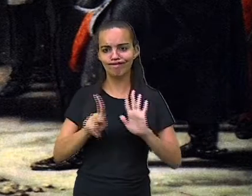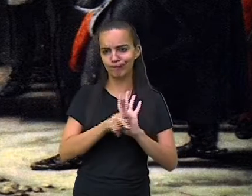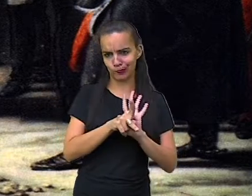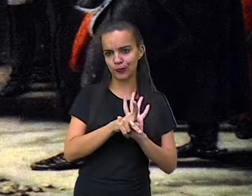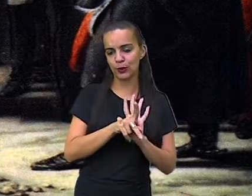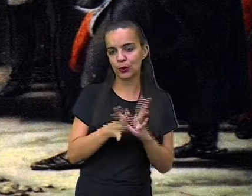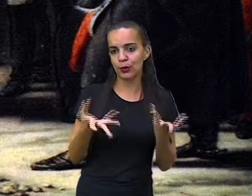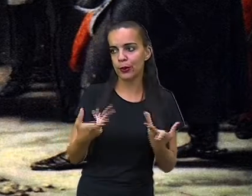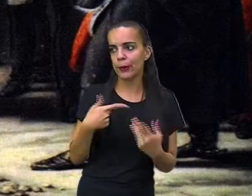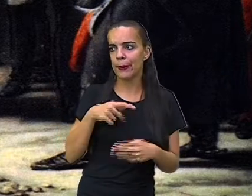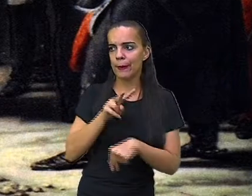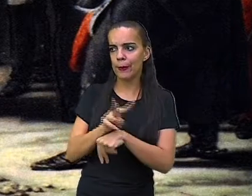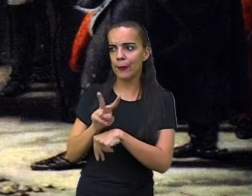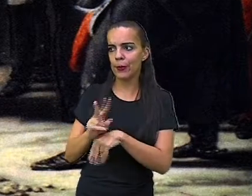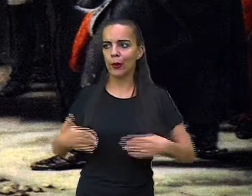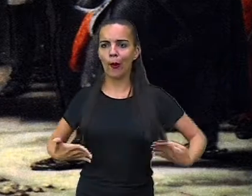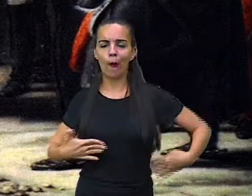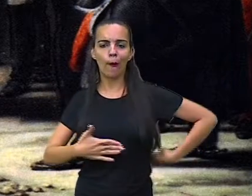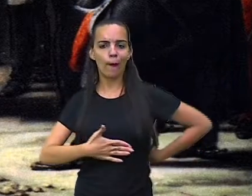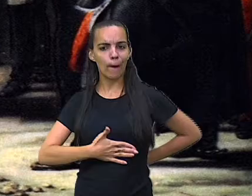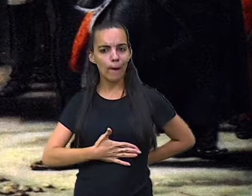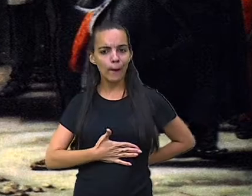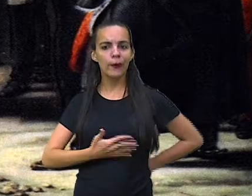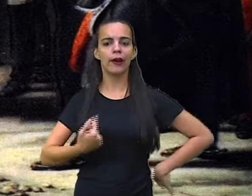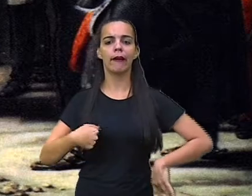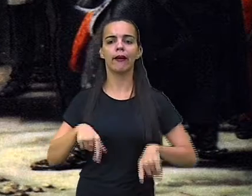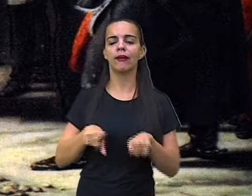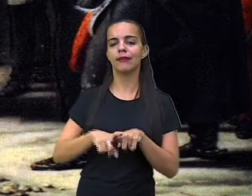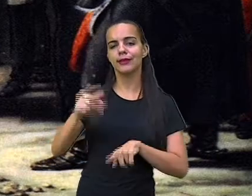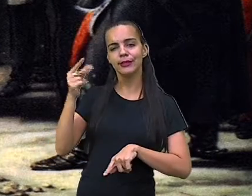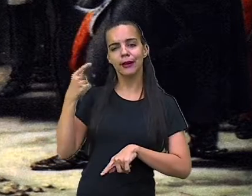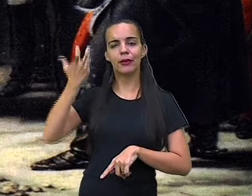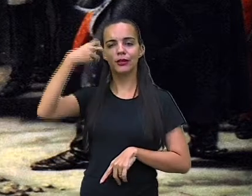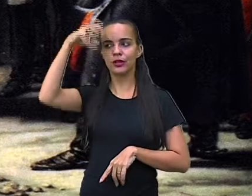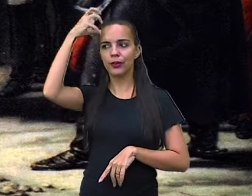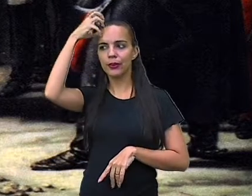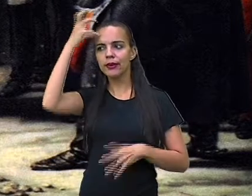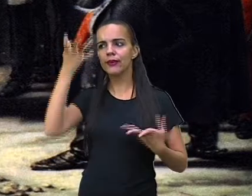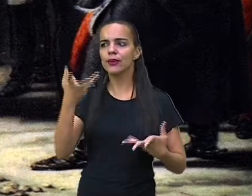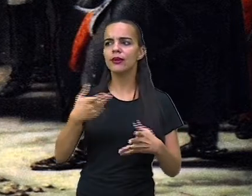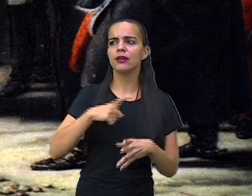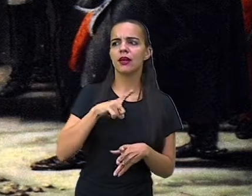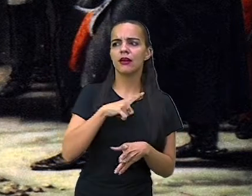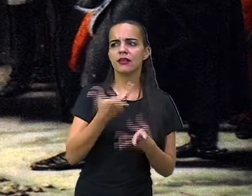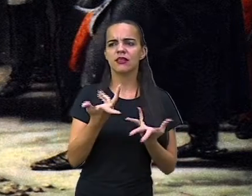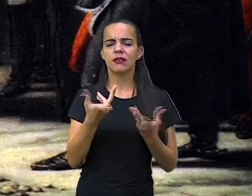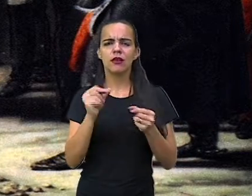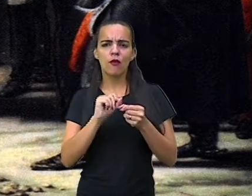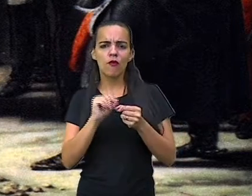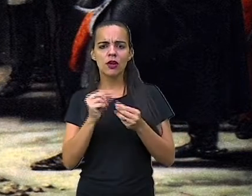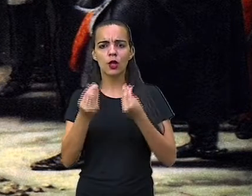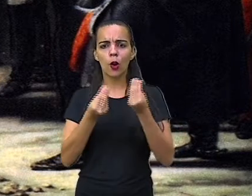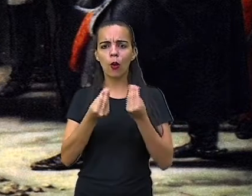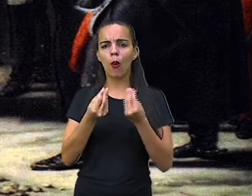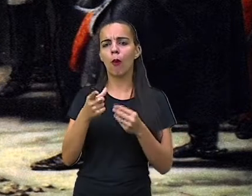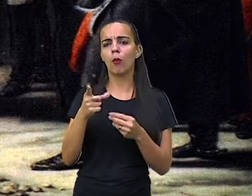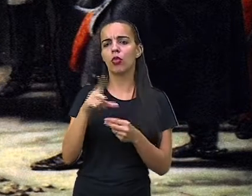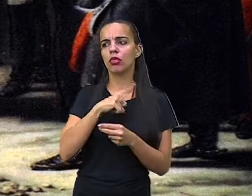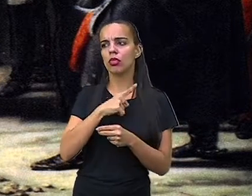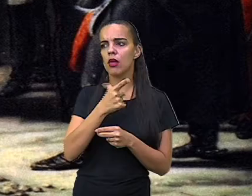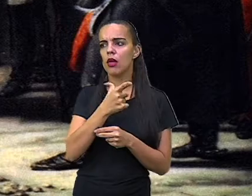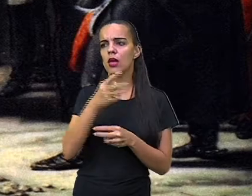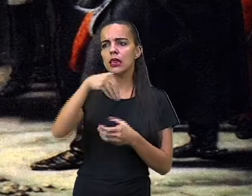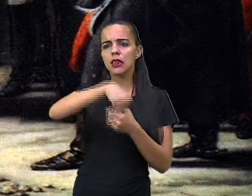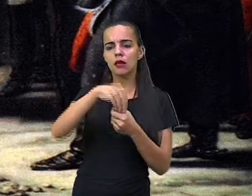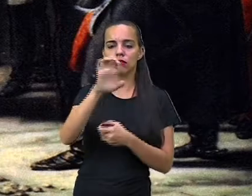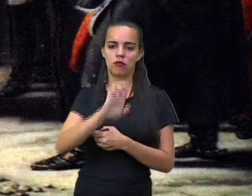com Napoleão ascendendo ao trono da França, ele destituiu os reis de muitos países da